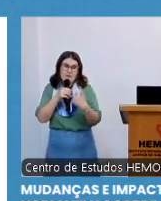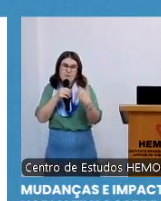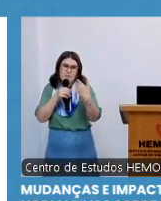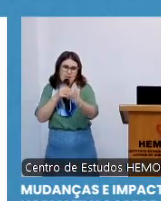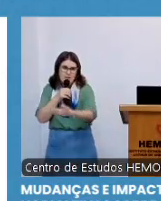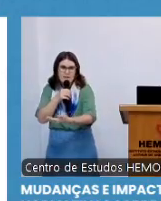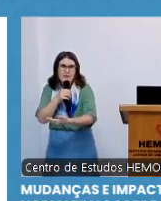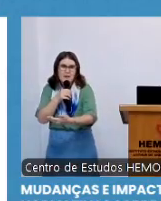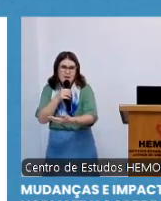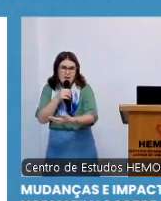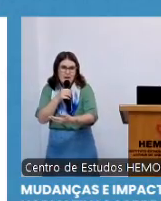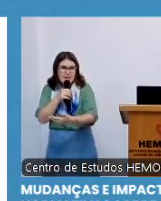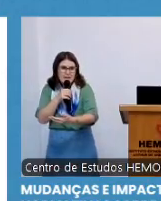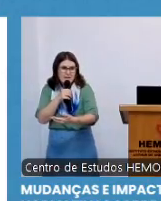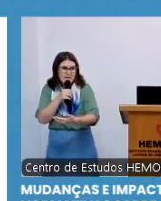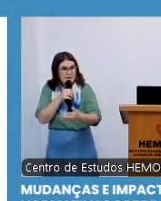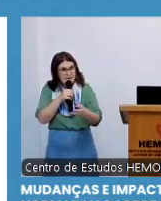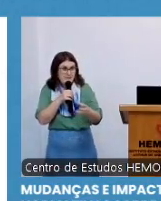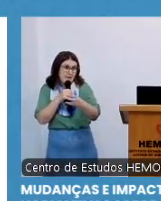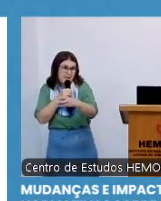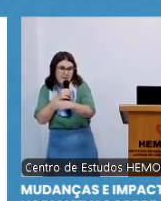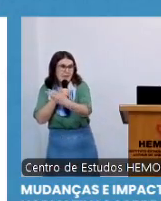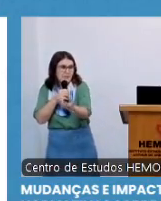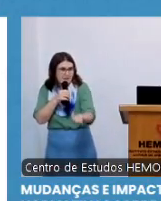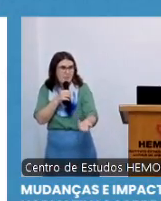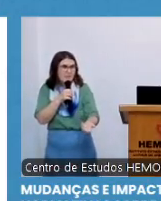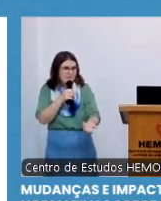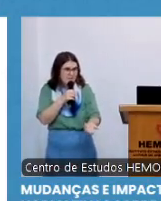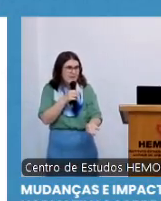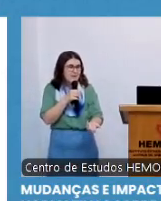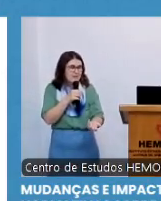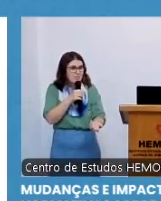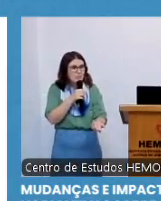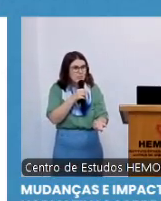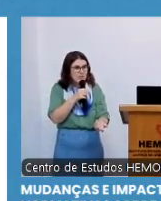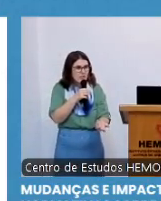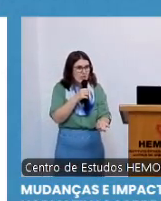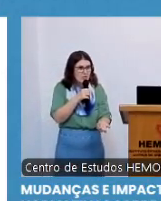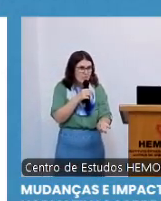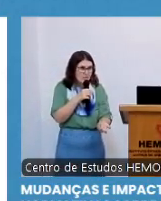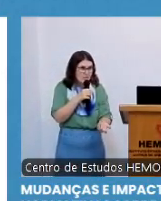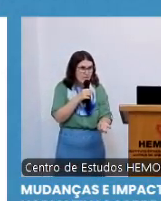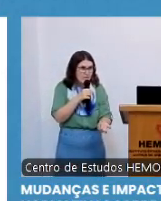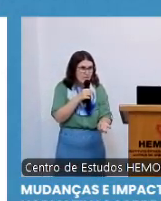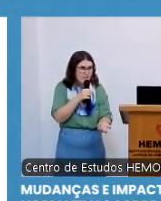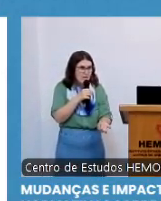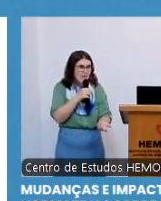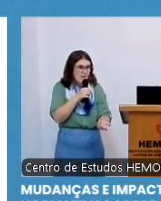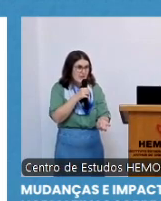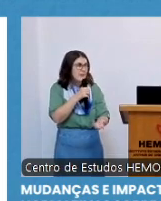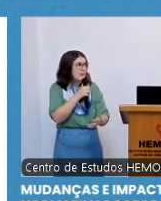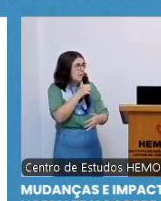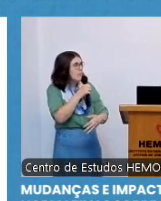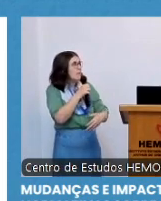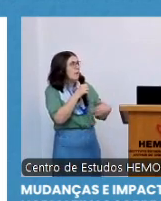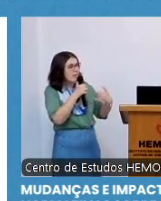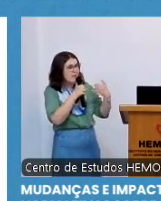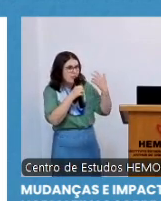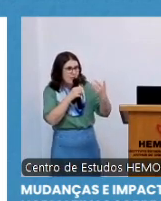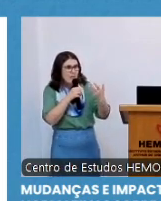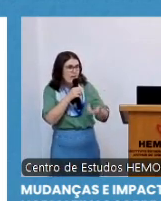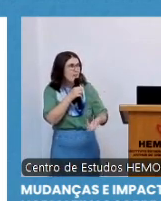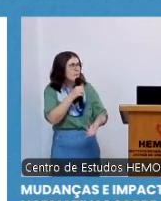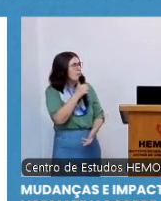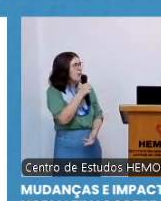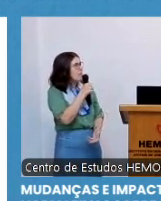numa determinada área, é essa área que deve estar representada dentro do Comitê de Ética em Pesquisa, né? Então,